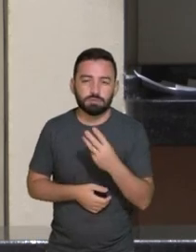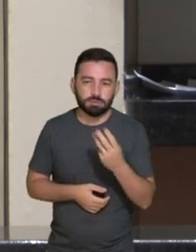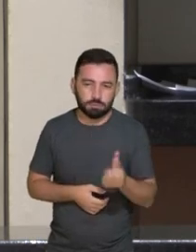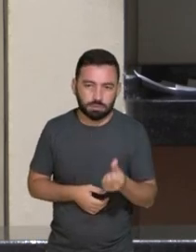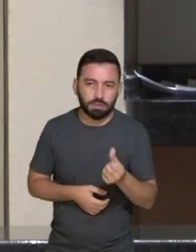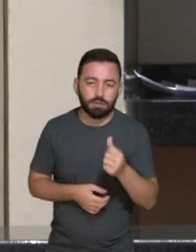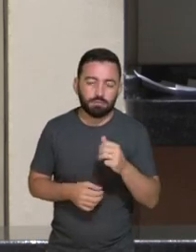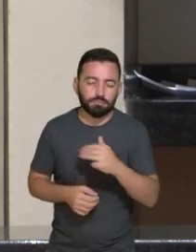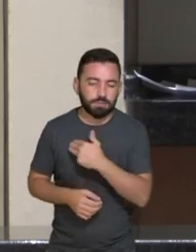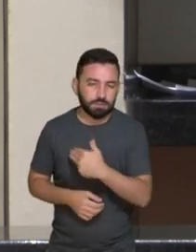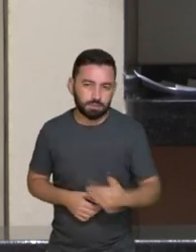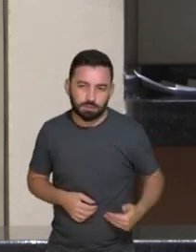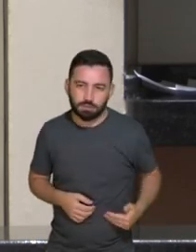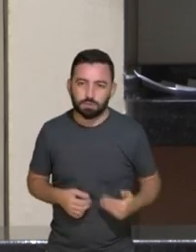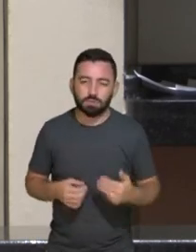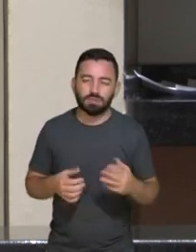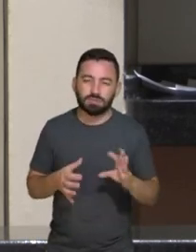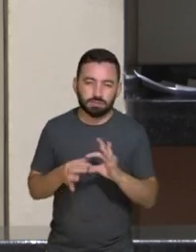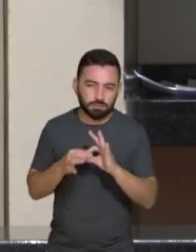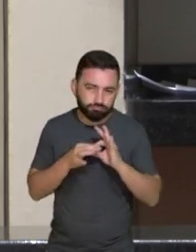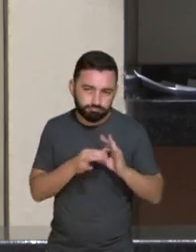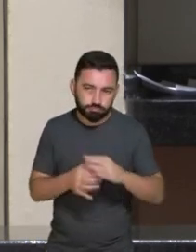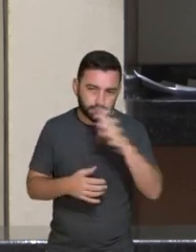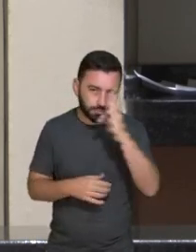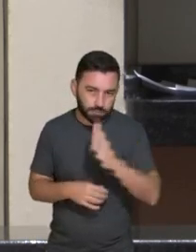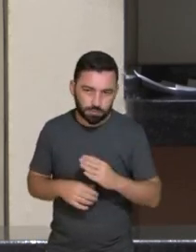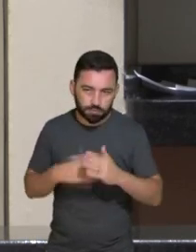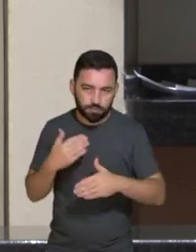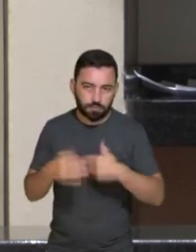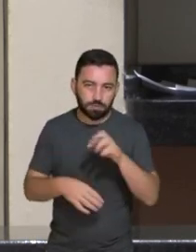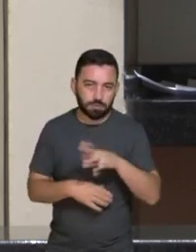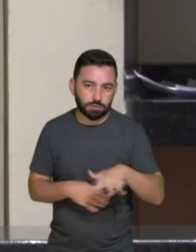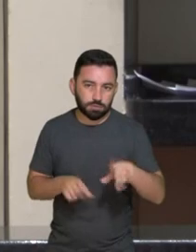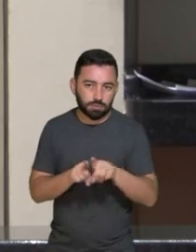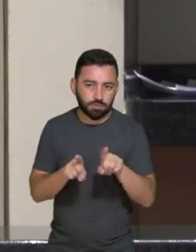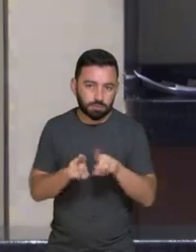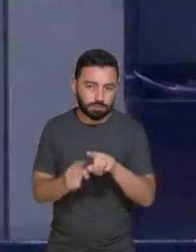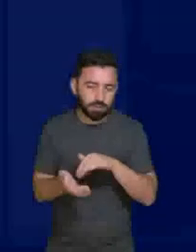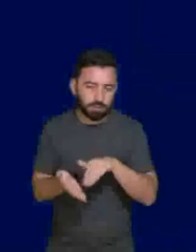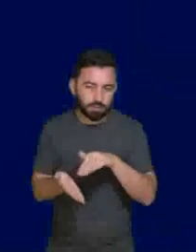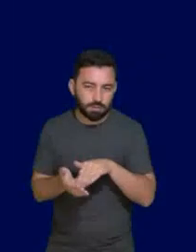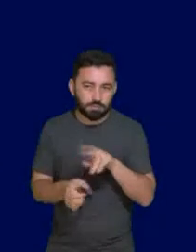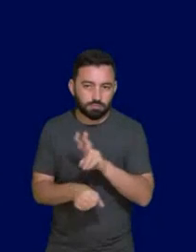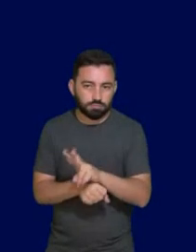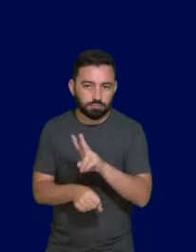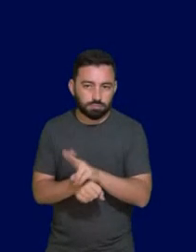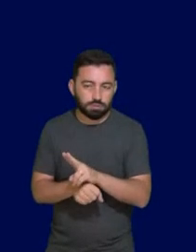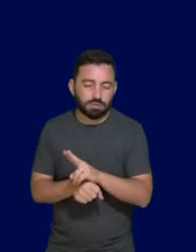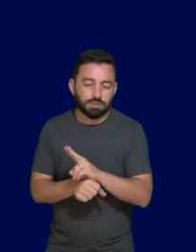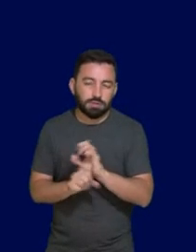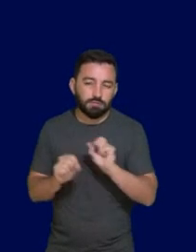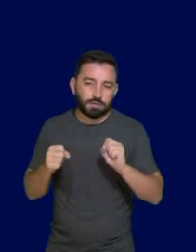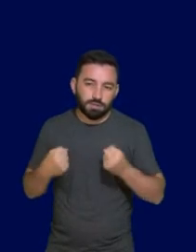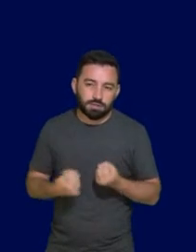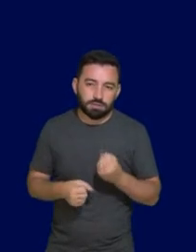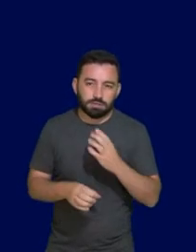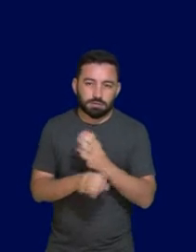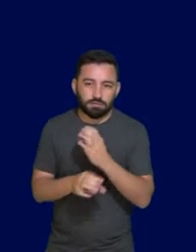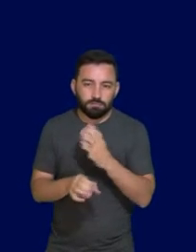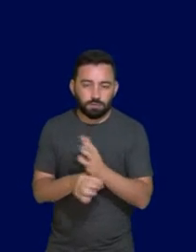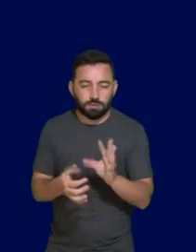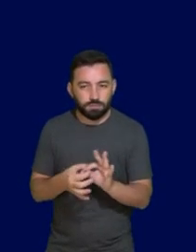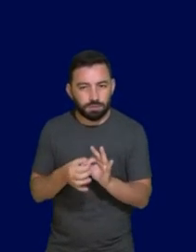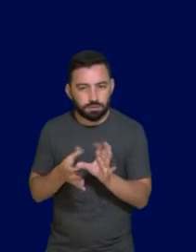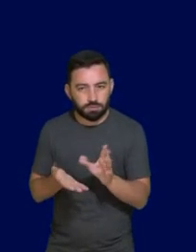Integração Nacional e do Desenvolvimento Regional e ao secretário nacional da Proteção e Defesa Civil para a liberação de recursos necessários